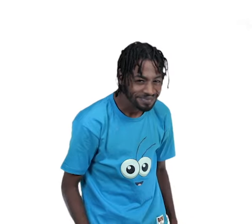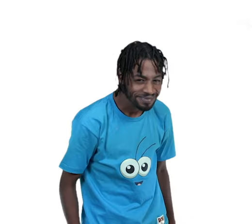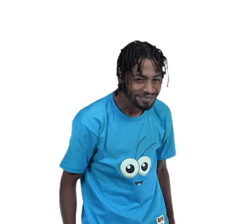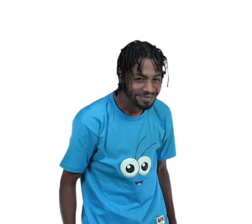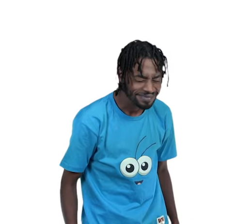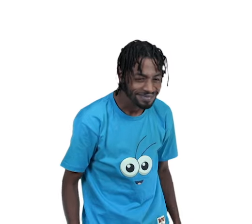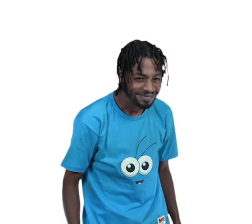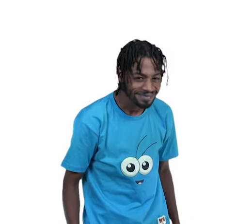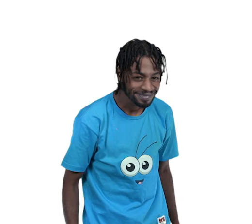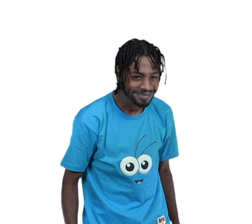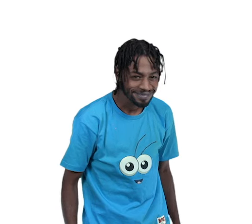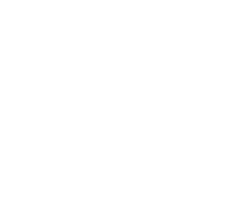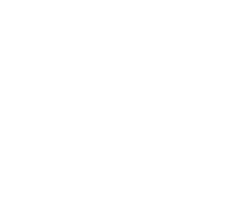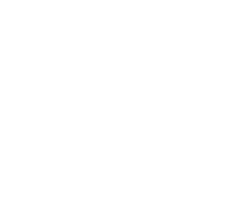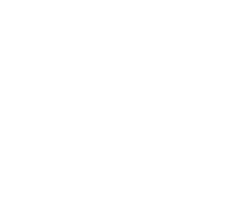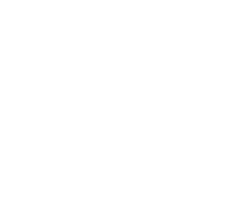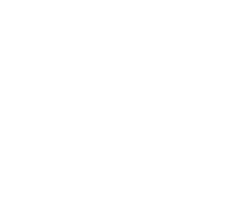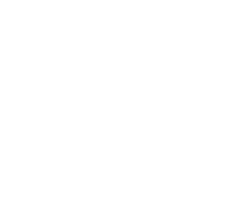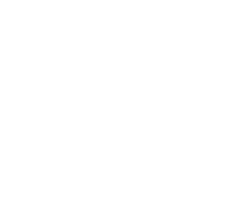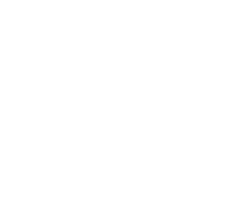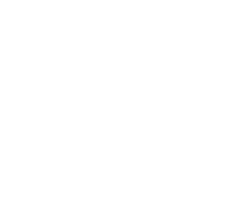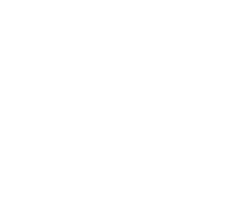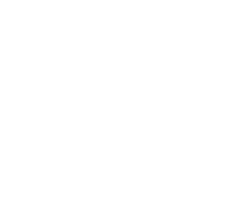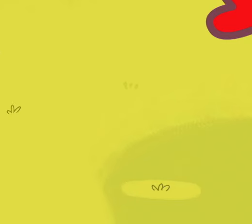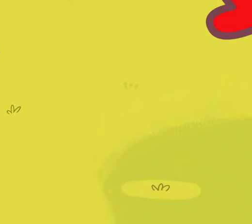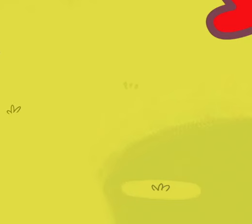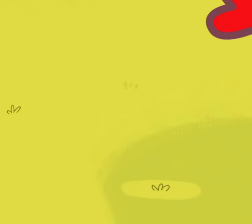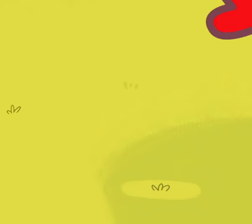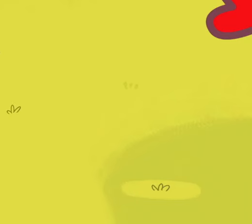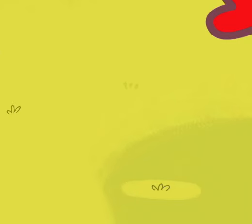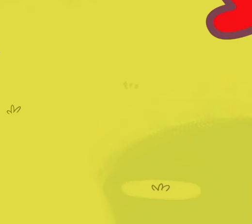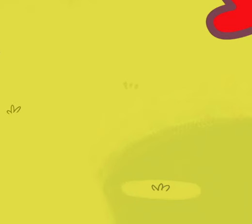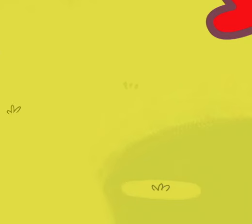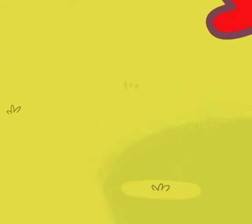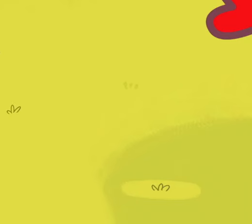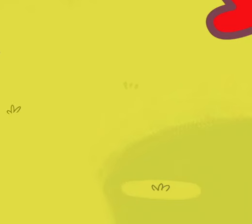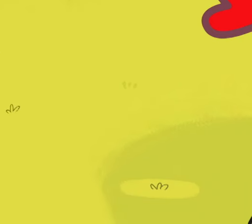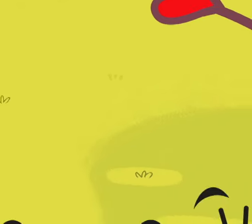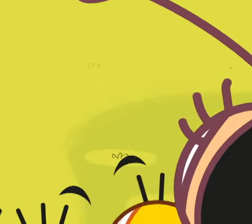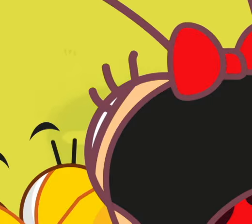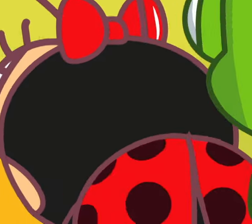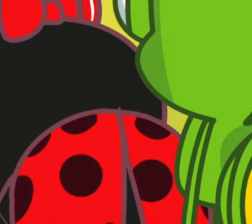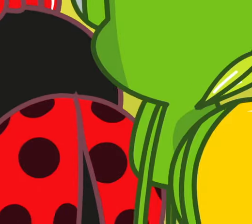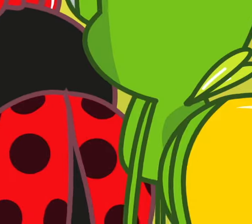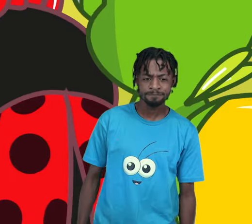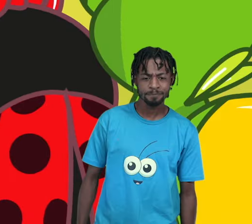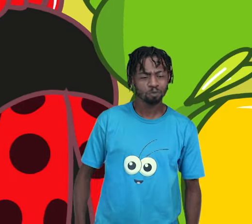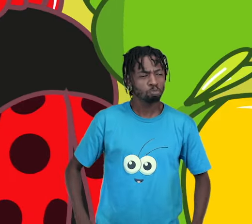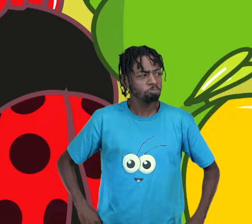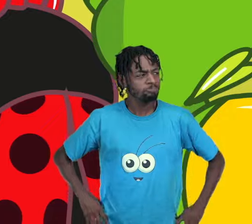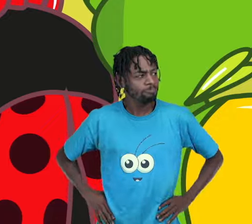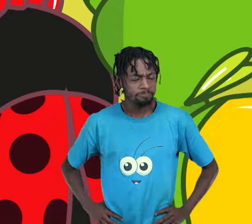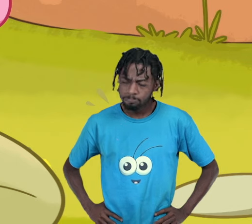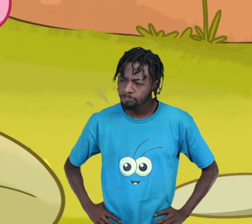Título: As Aventuras do Bob Zoom. Bob posiciona o tablet sobre alguns gravetos.